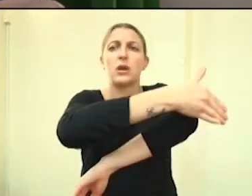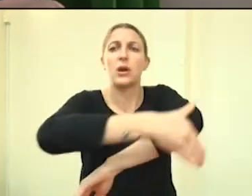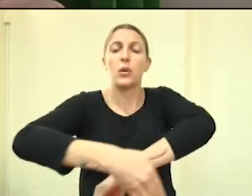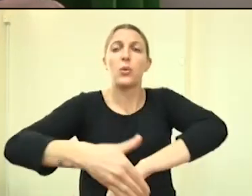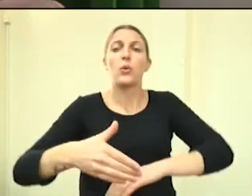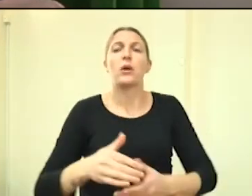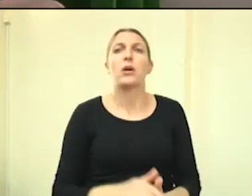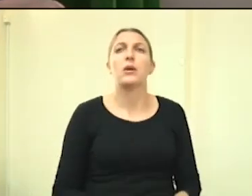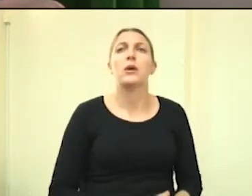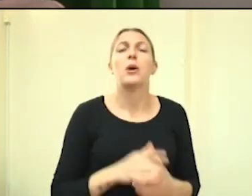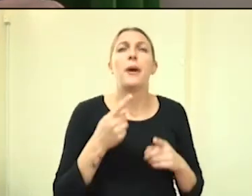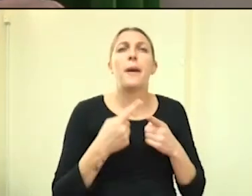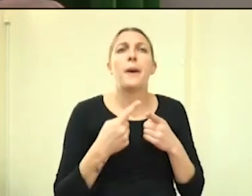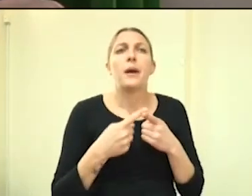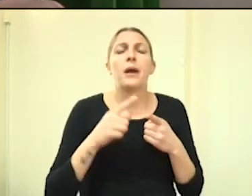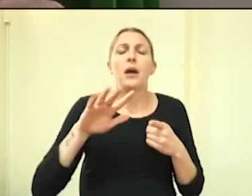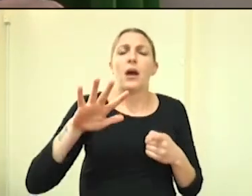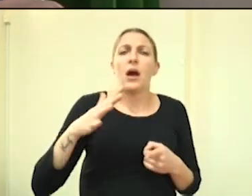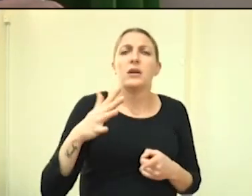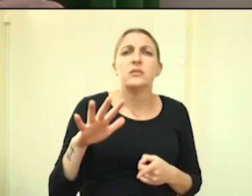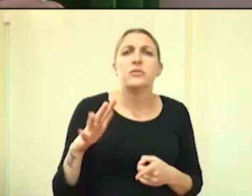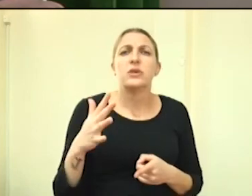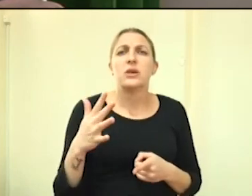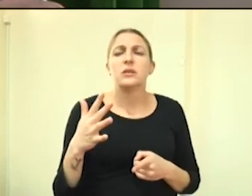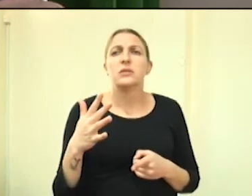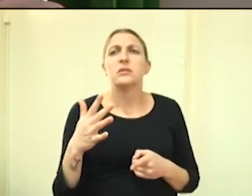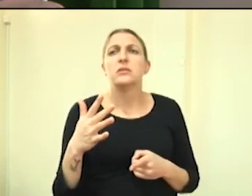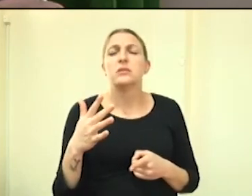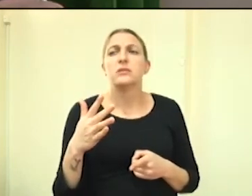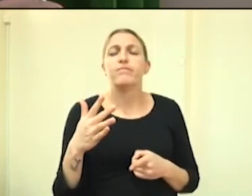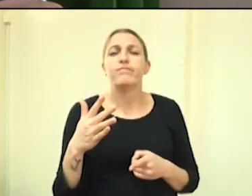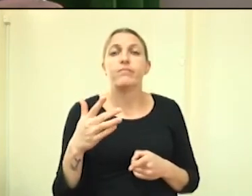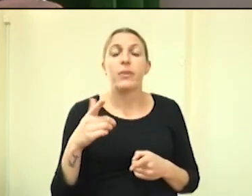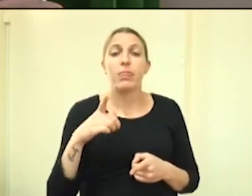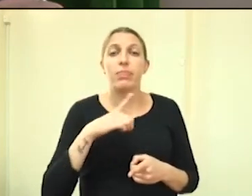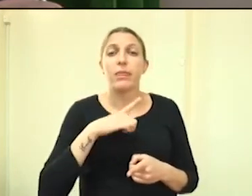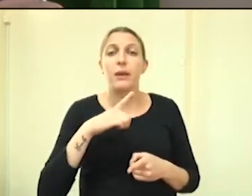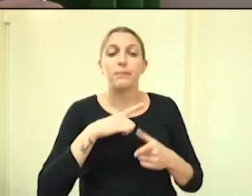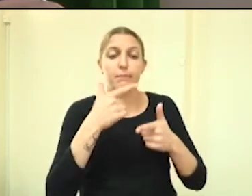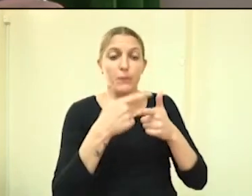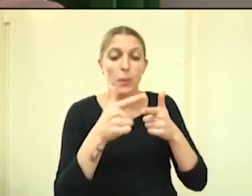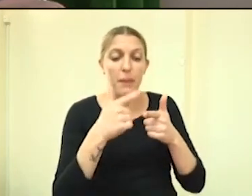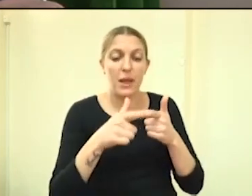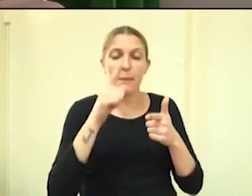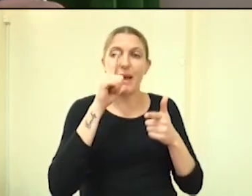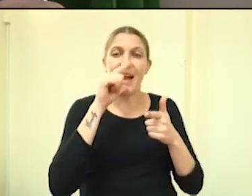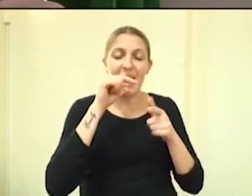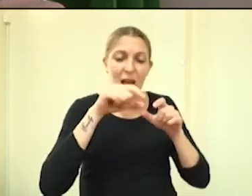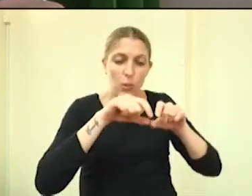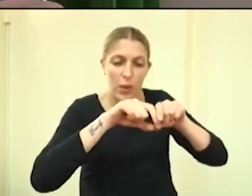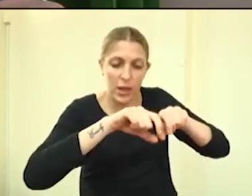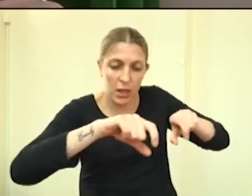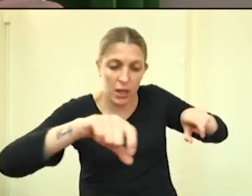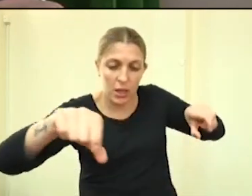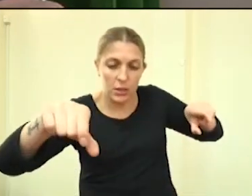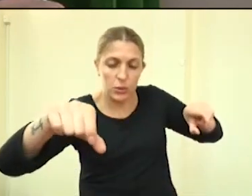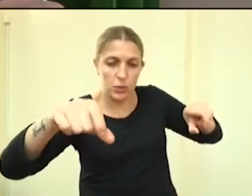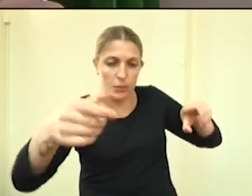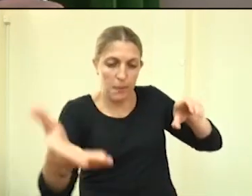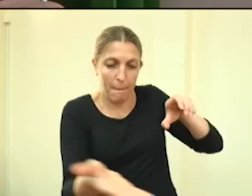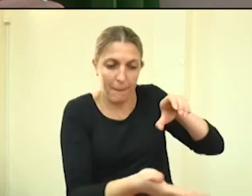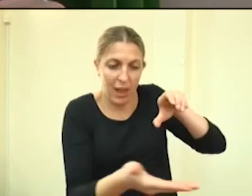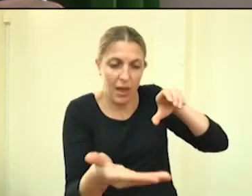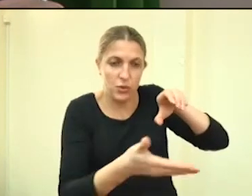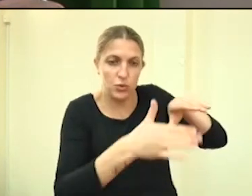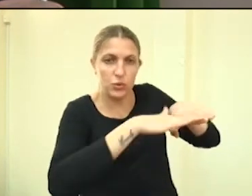faz uma investigação, ver se não tem vazamento antes, depois que tu fazer o asfalto, vai ser cortado o asfalto, e